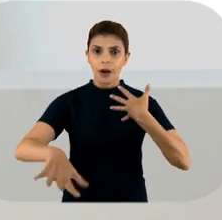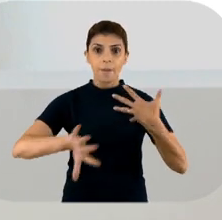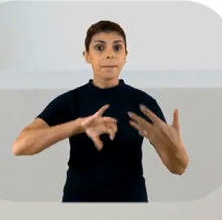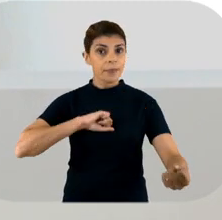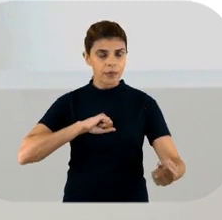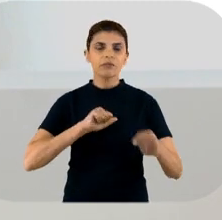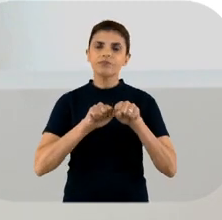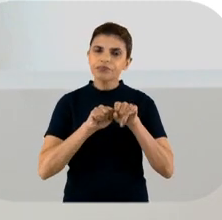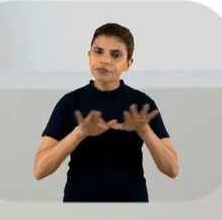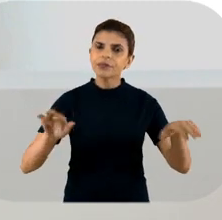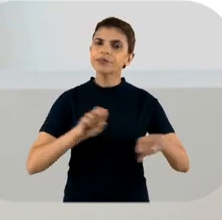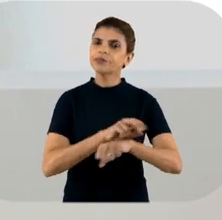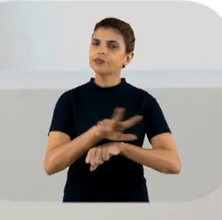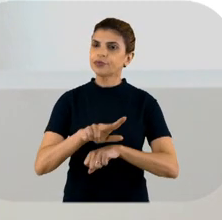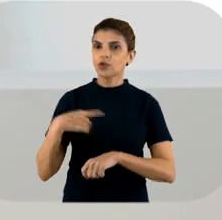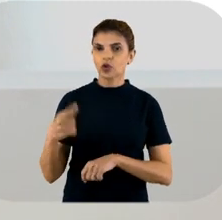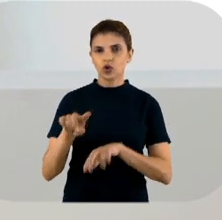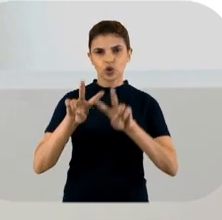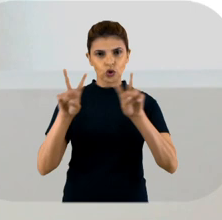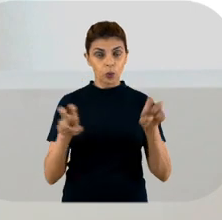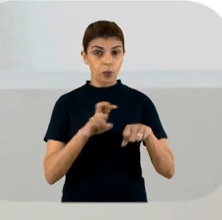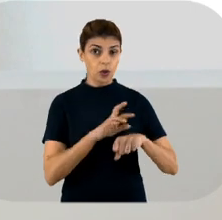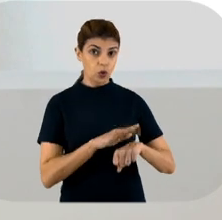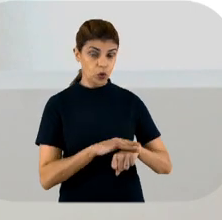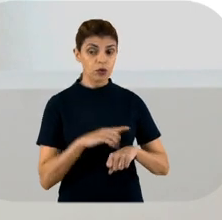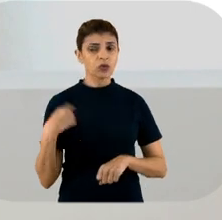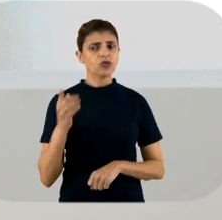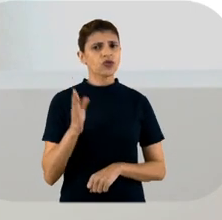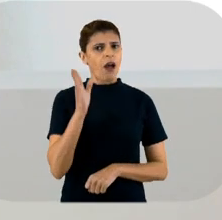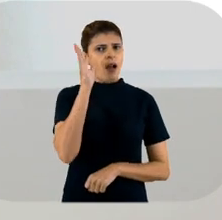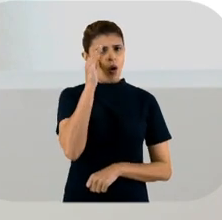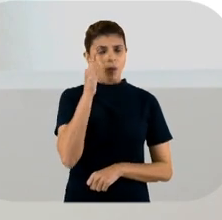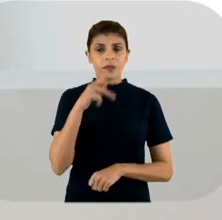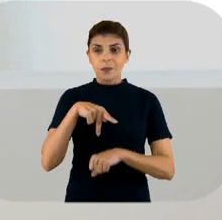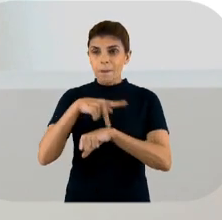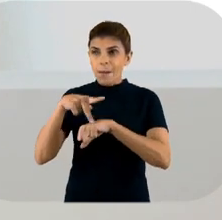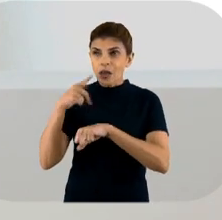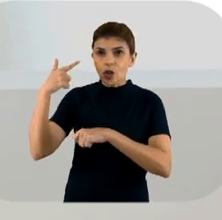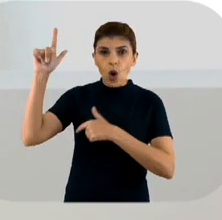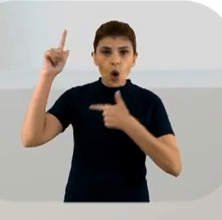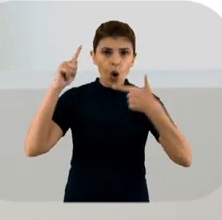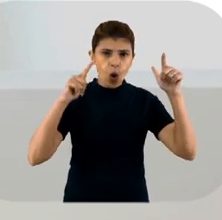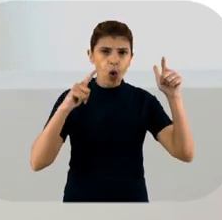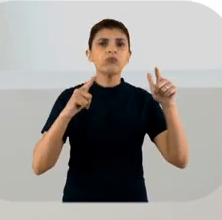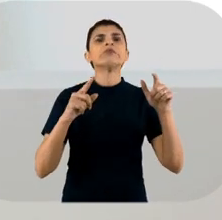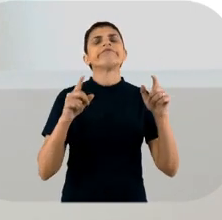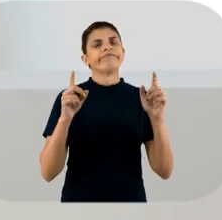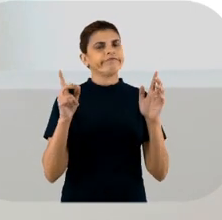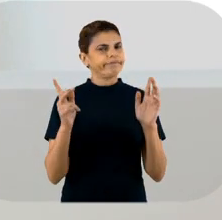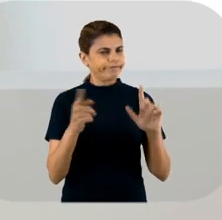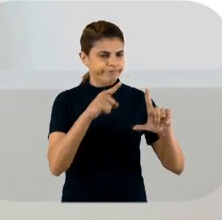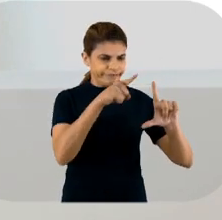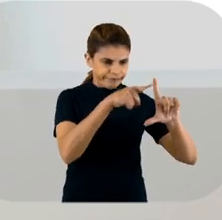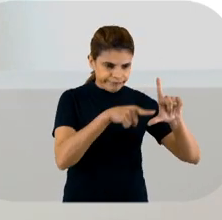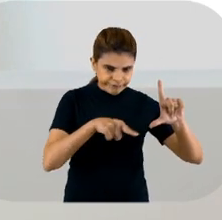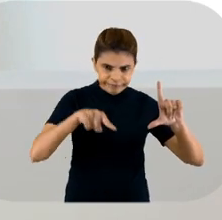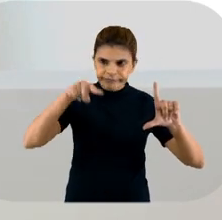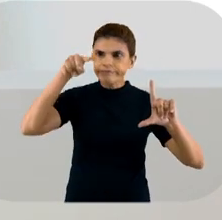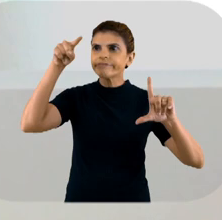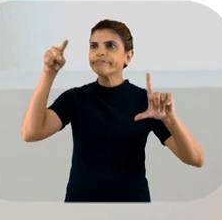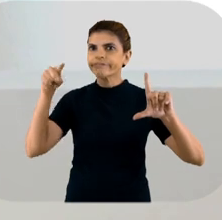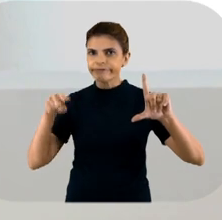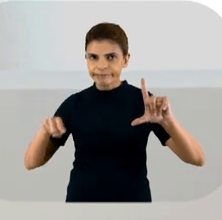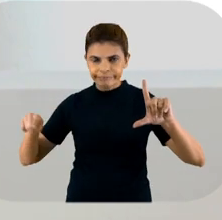o desenvolvimento de novos conhecimentos sobre a doença. O que a gente observou em outros países foi uma curva bastante semelhante, né?